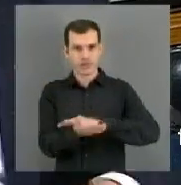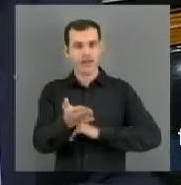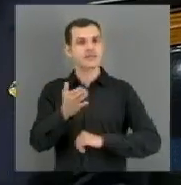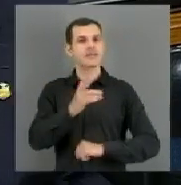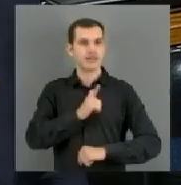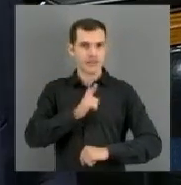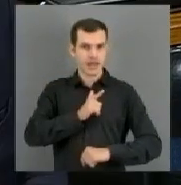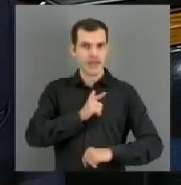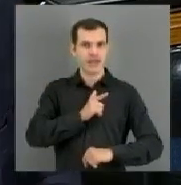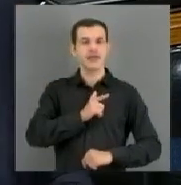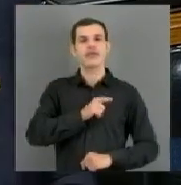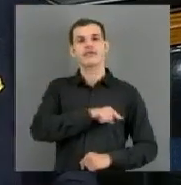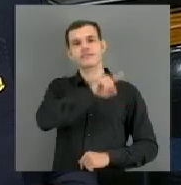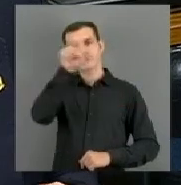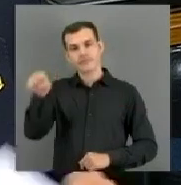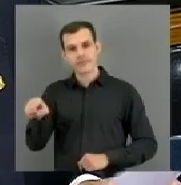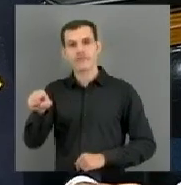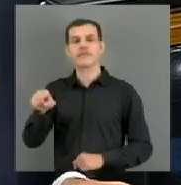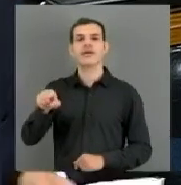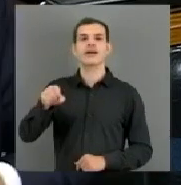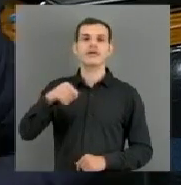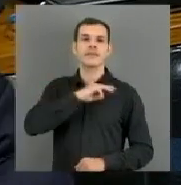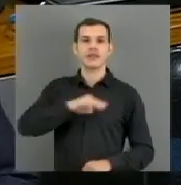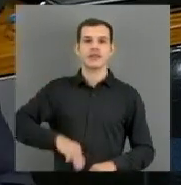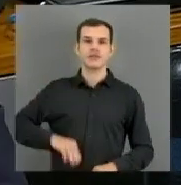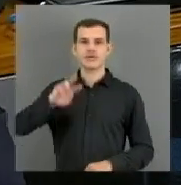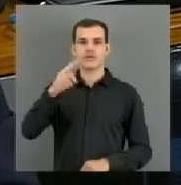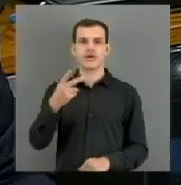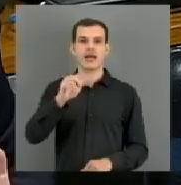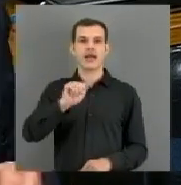Fernando Haddad, por Vossa Senhoria.